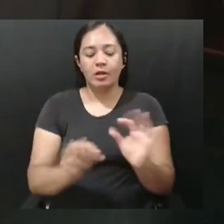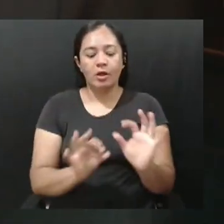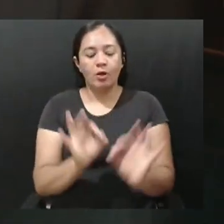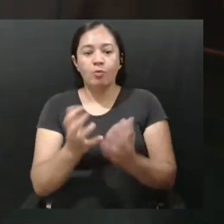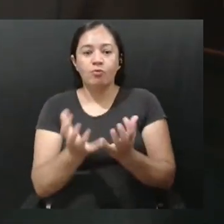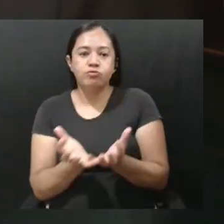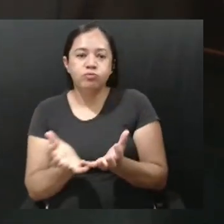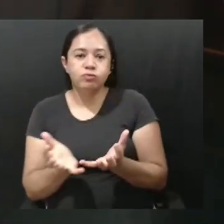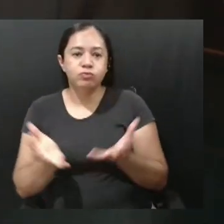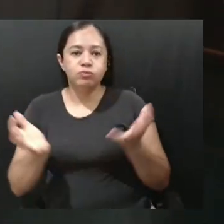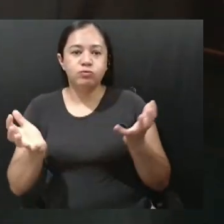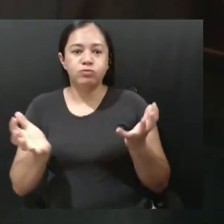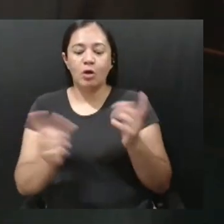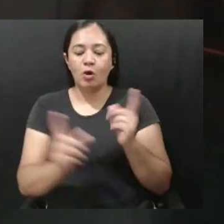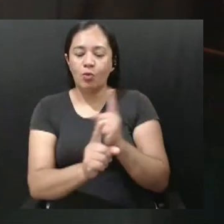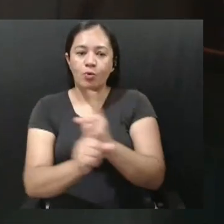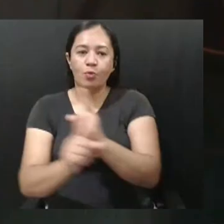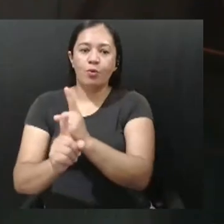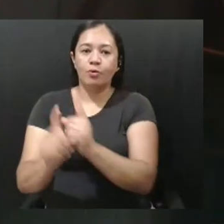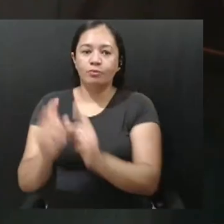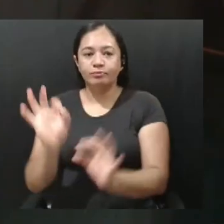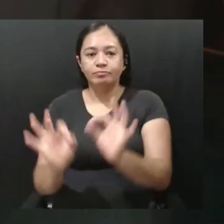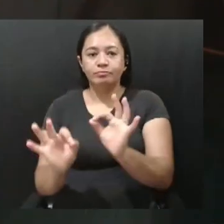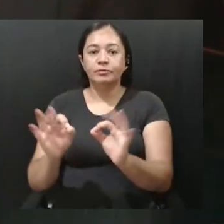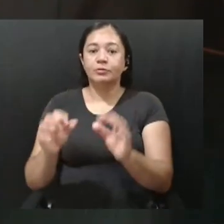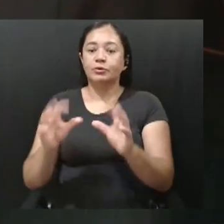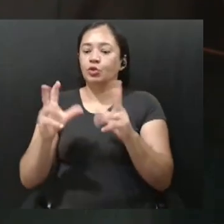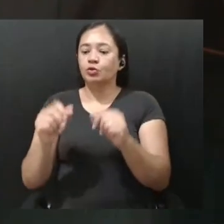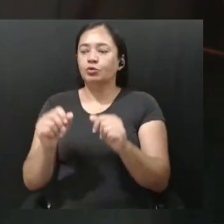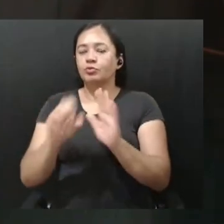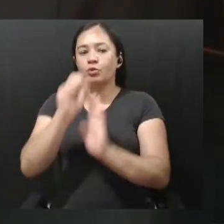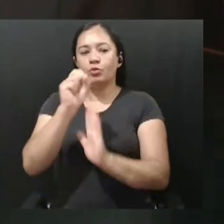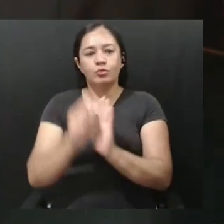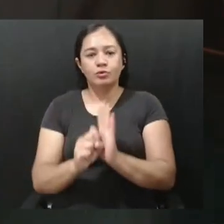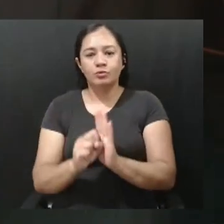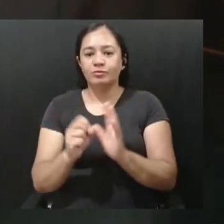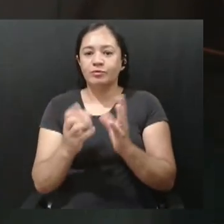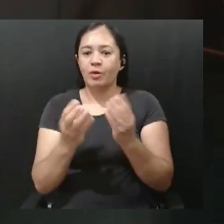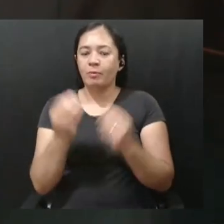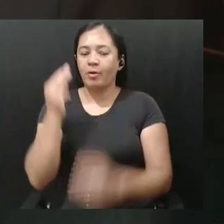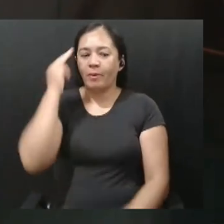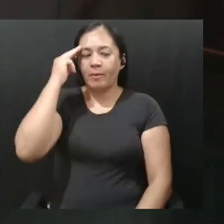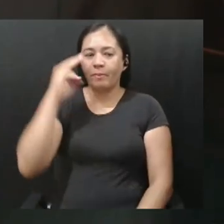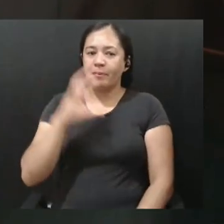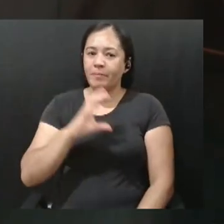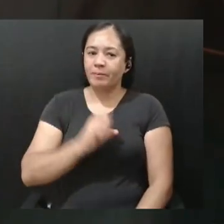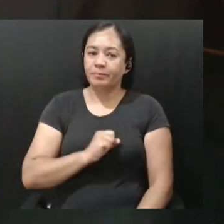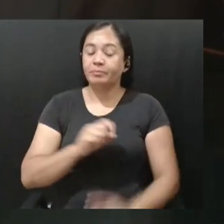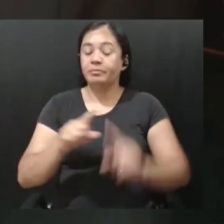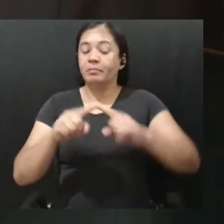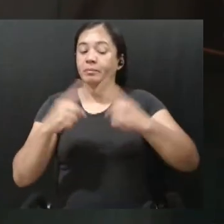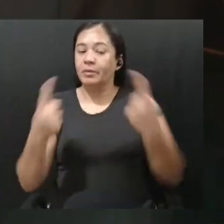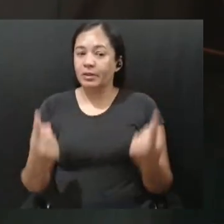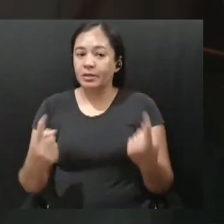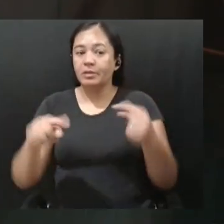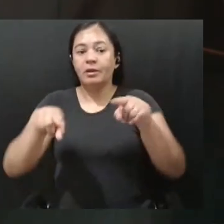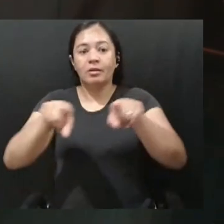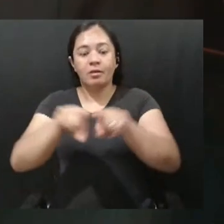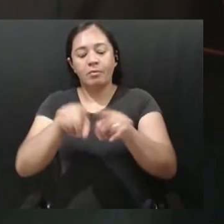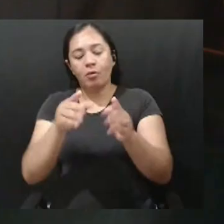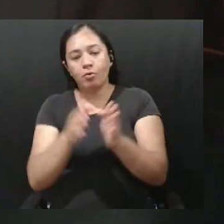encontros e reencontros, tudo muito simbólico e cheio de memória afetiva. Mas também pode ser um período que traz